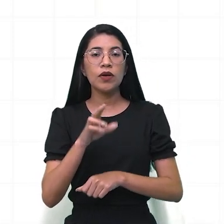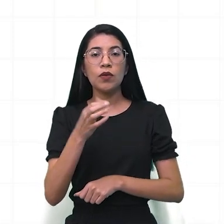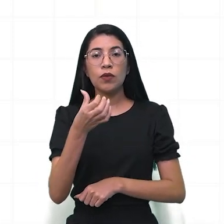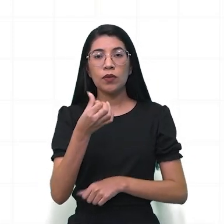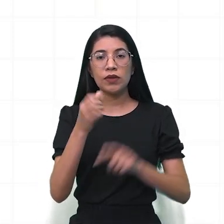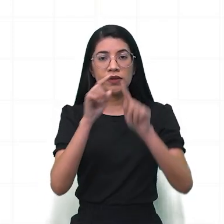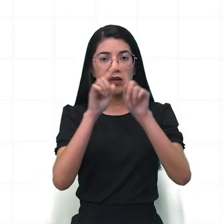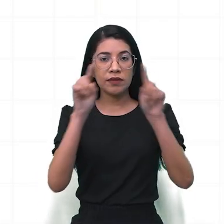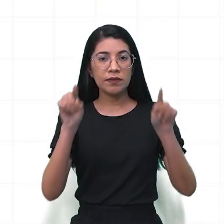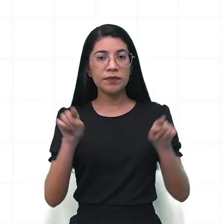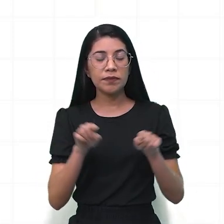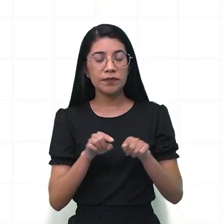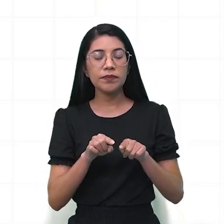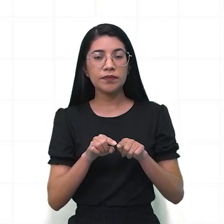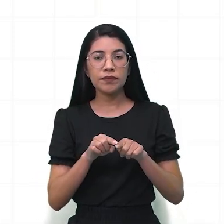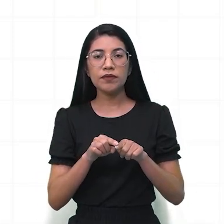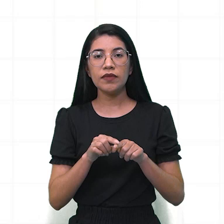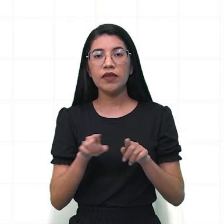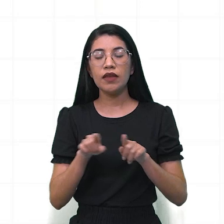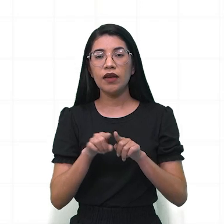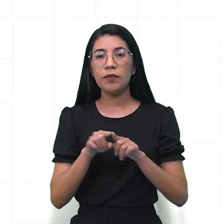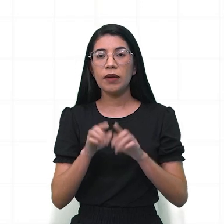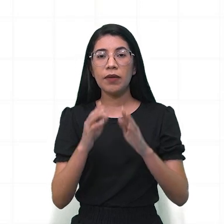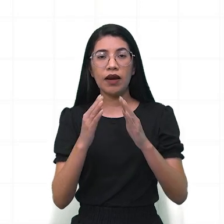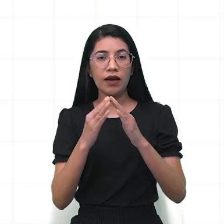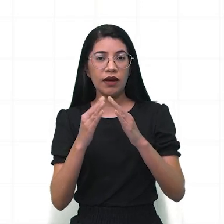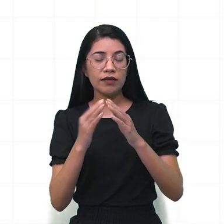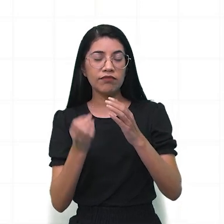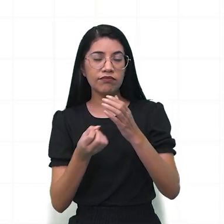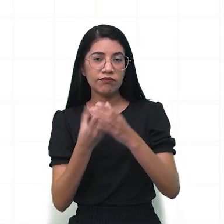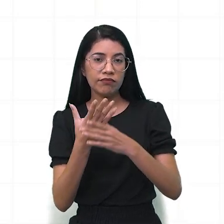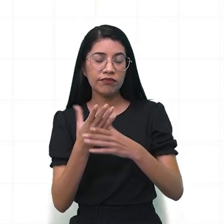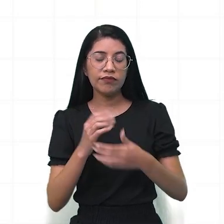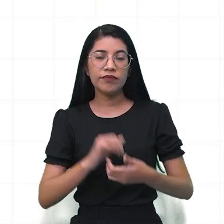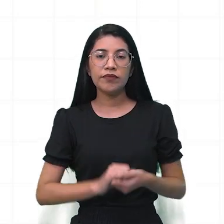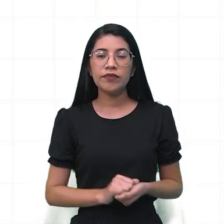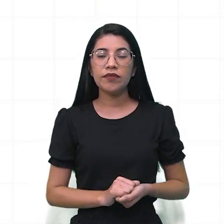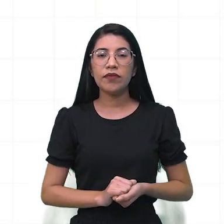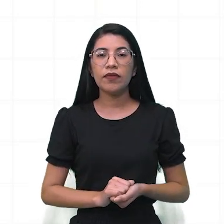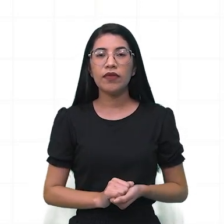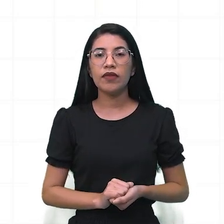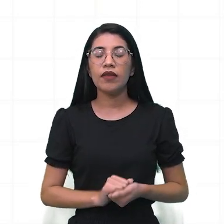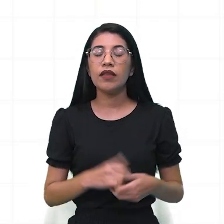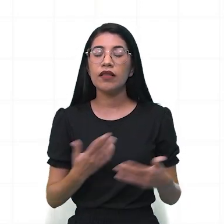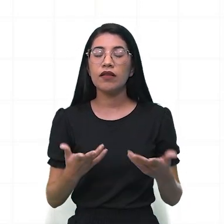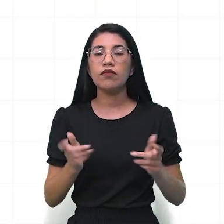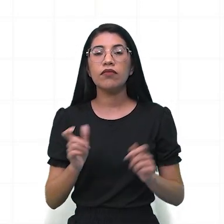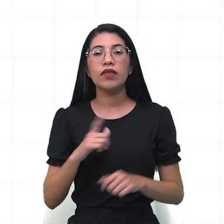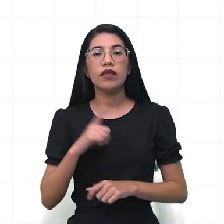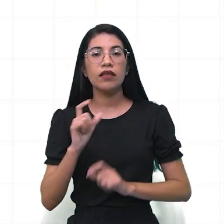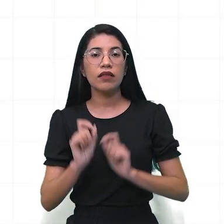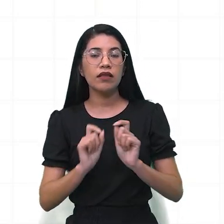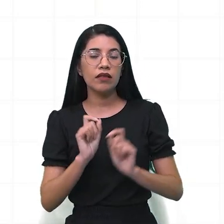hexágonos regular nas colmeias, tá? Então, nós